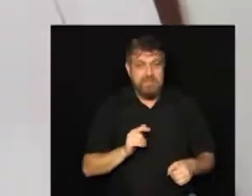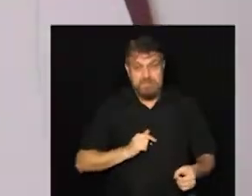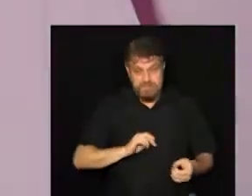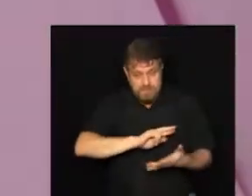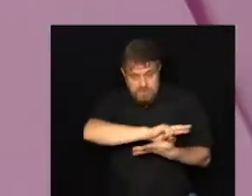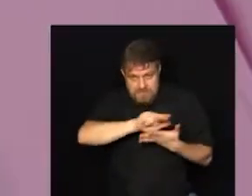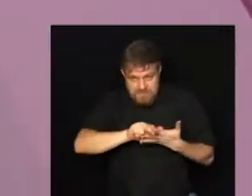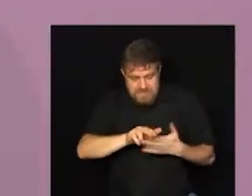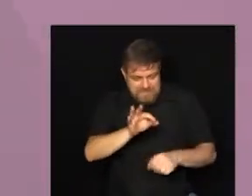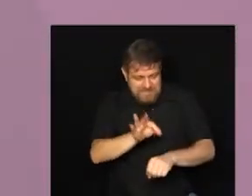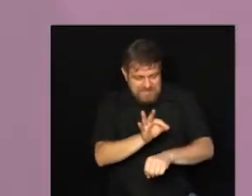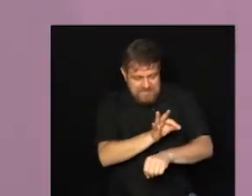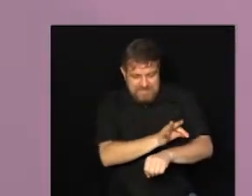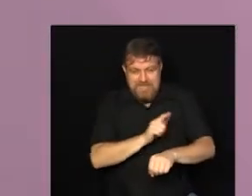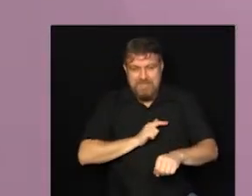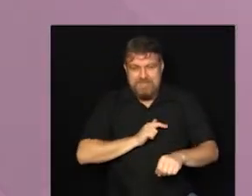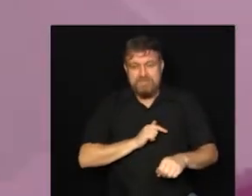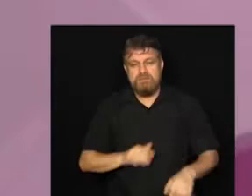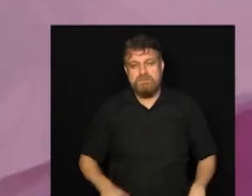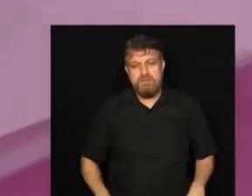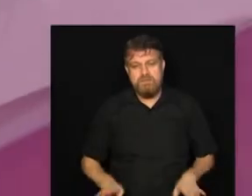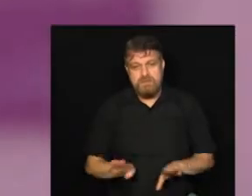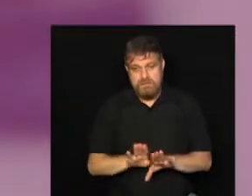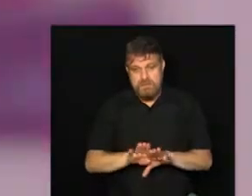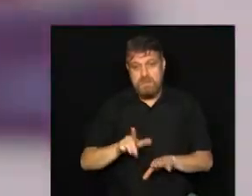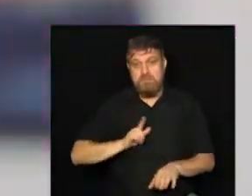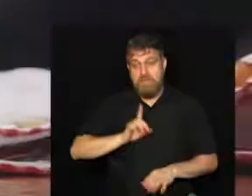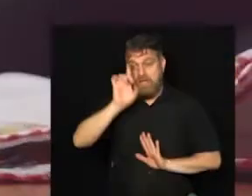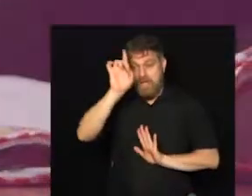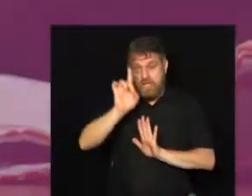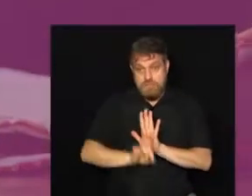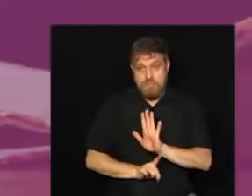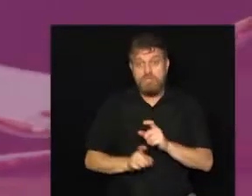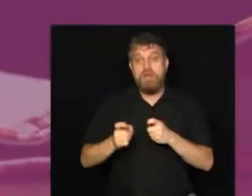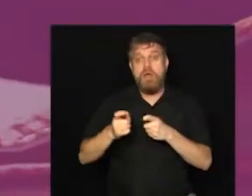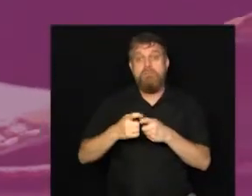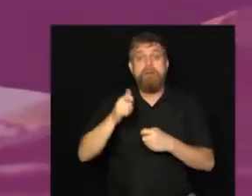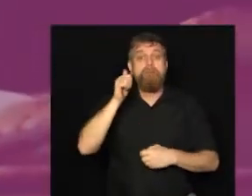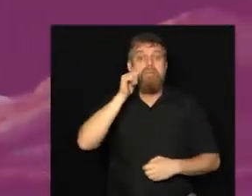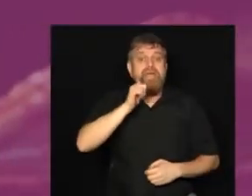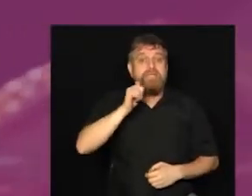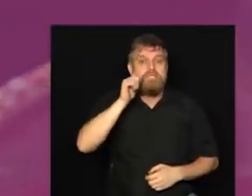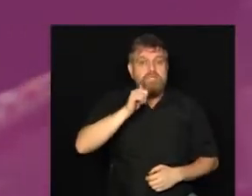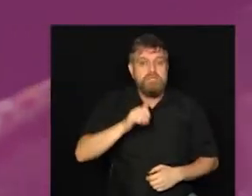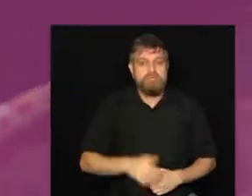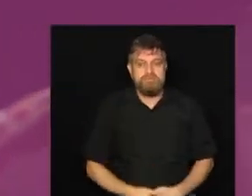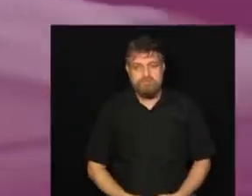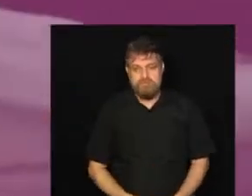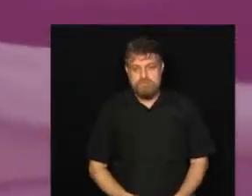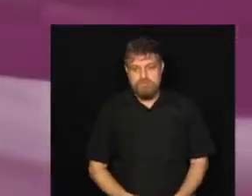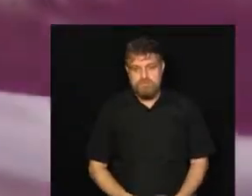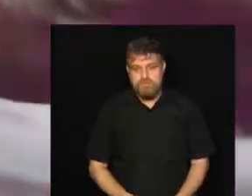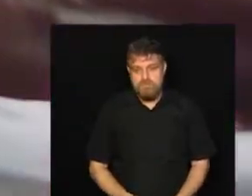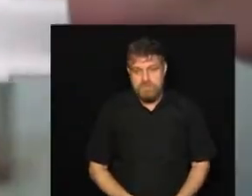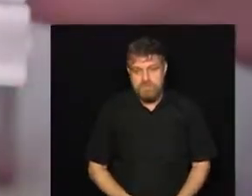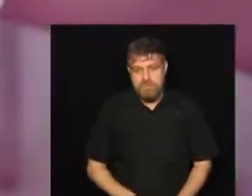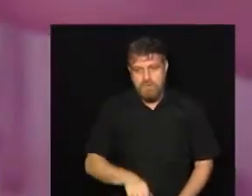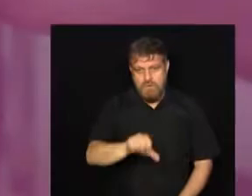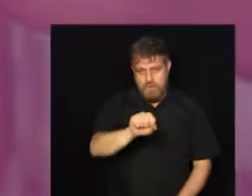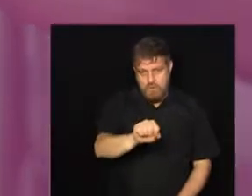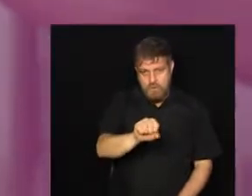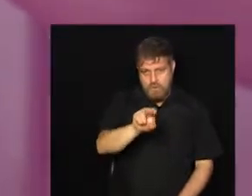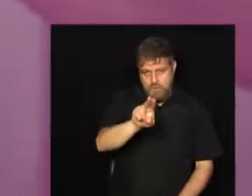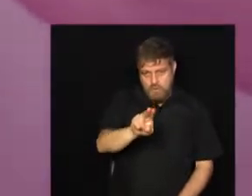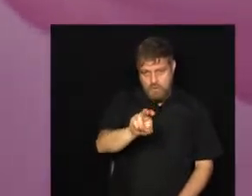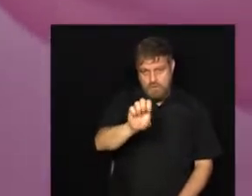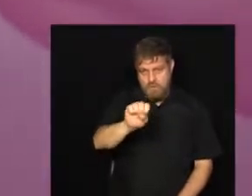é uma equipe grande, e temos também como nossa diretora médica, é da doutora Suzana Ramalho, que